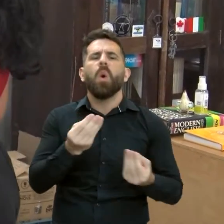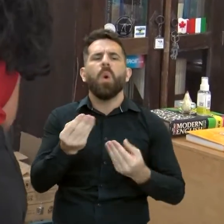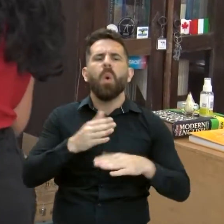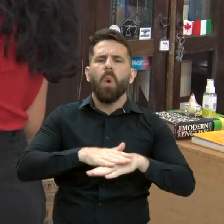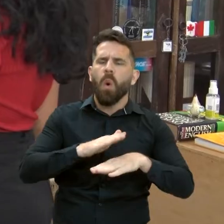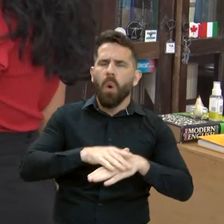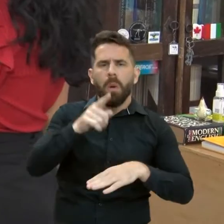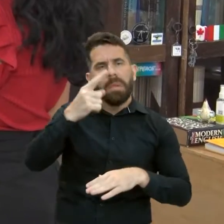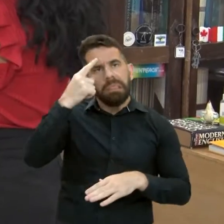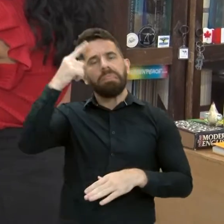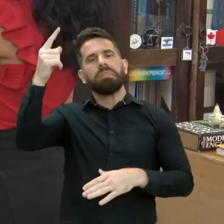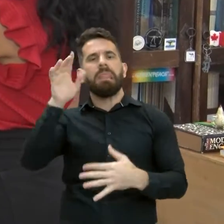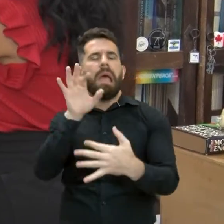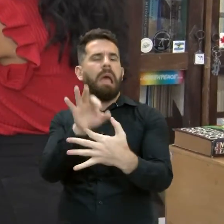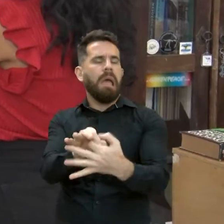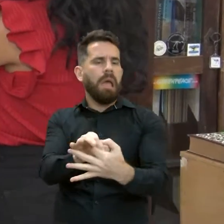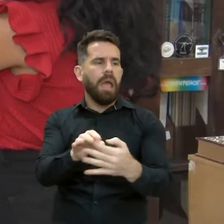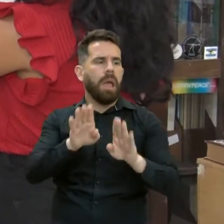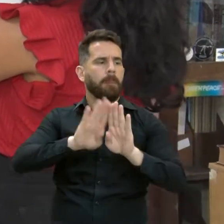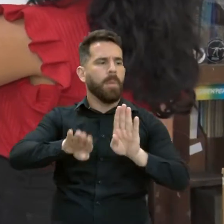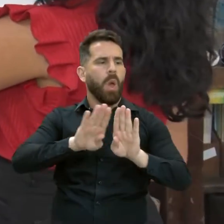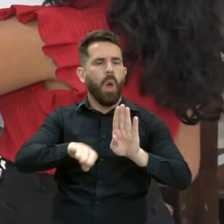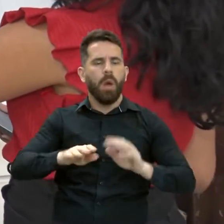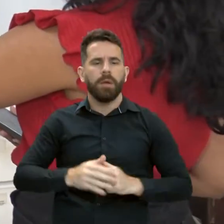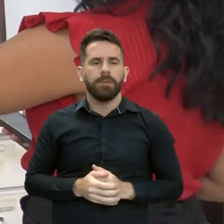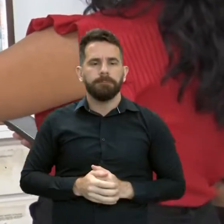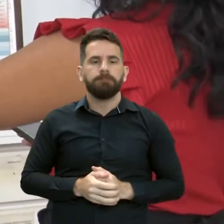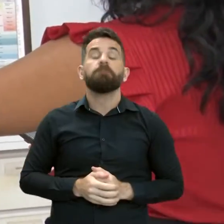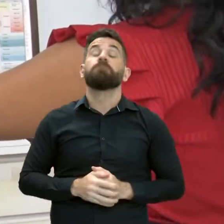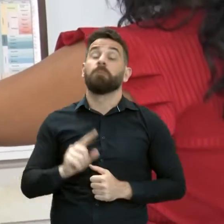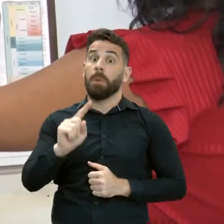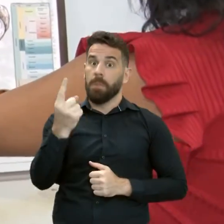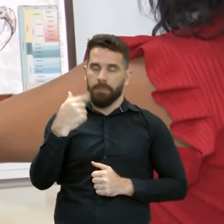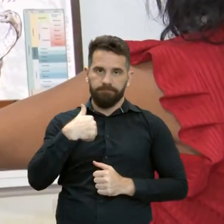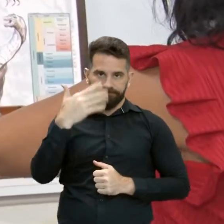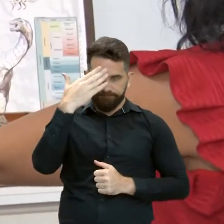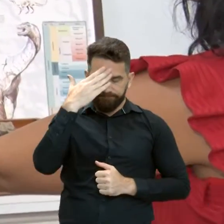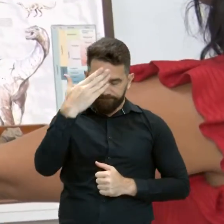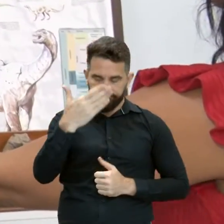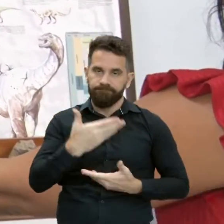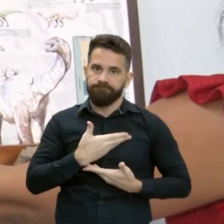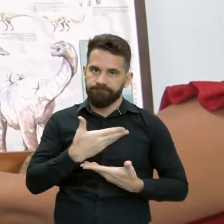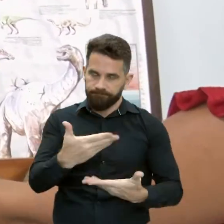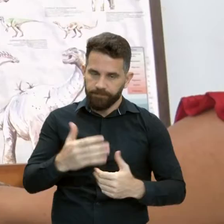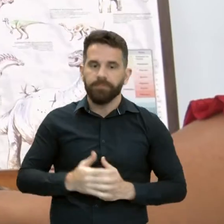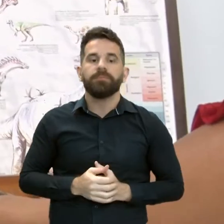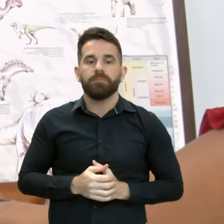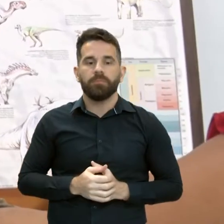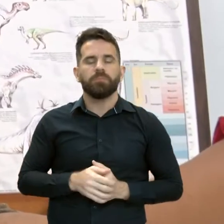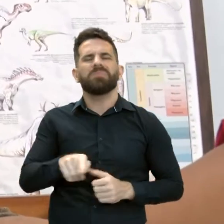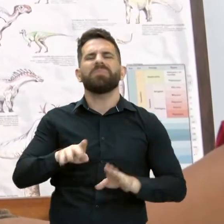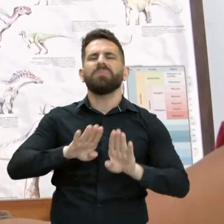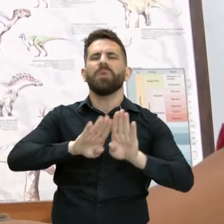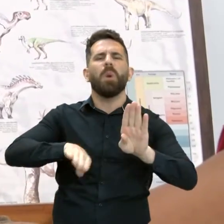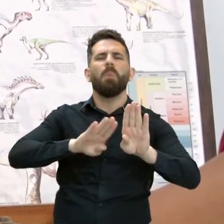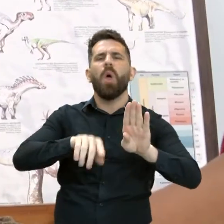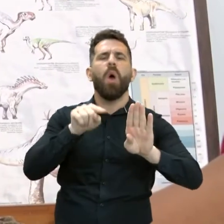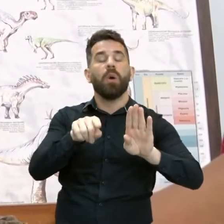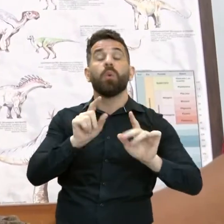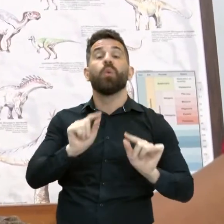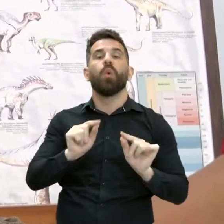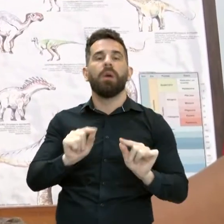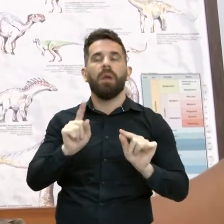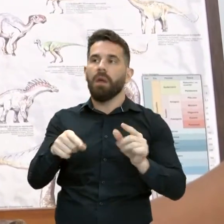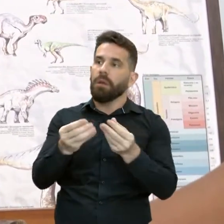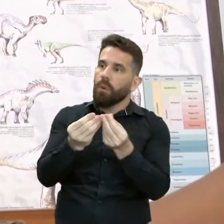principal dele. Bom, primeiramente, tudo certo, agradeço. A ideia inicial do blog seria a acessibilidade,